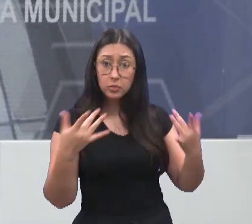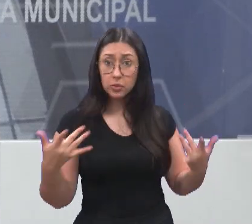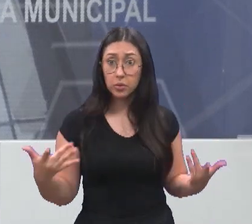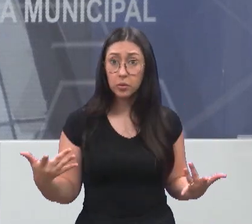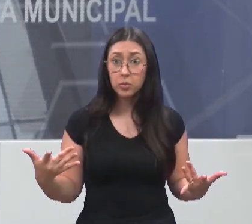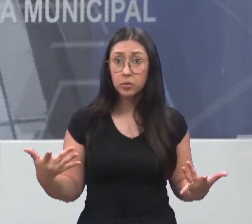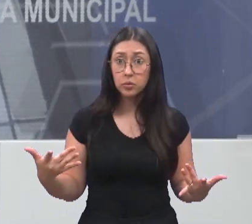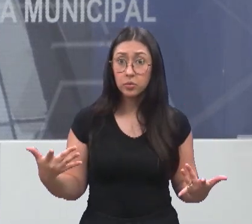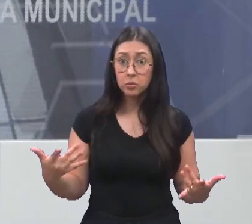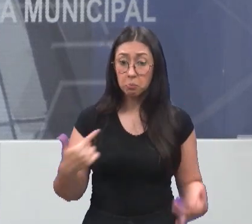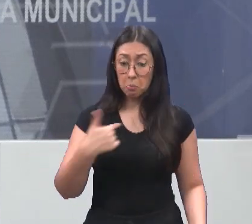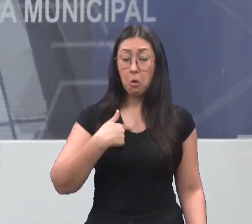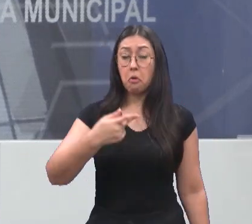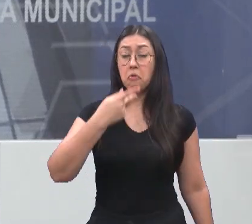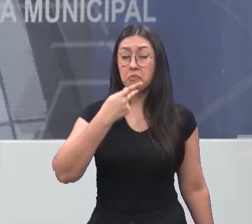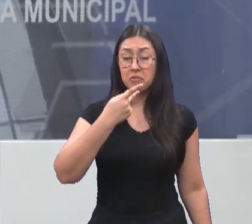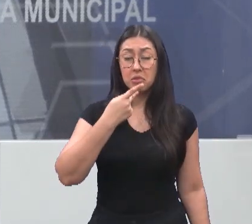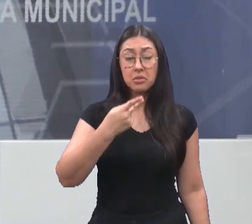deste colega,